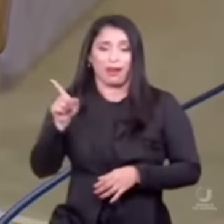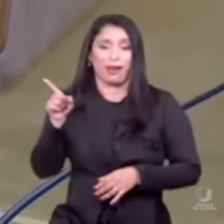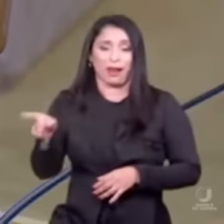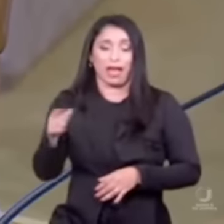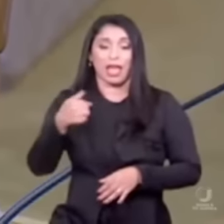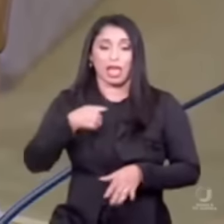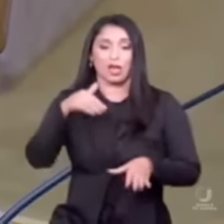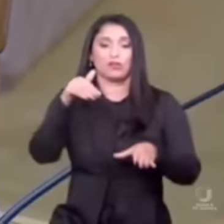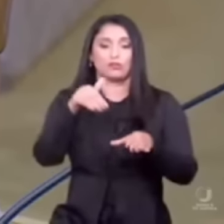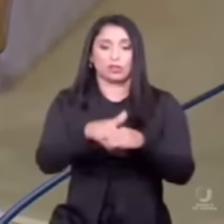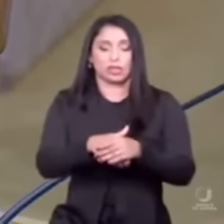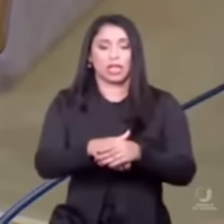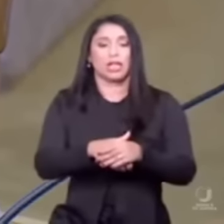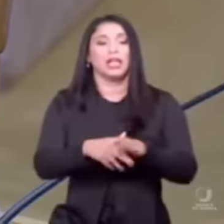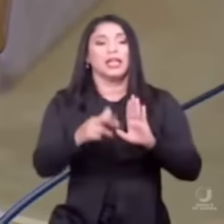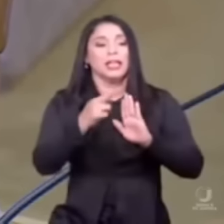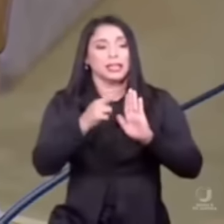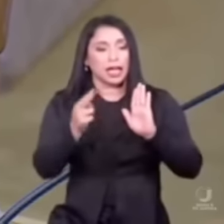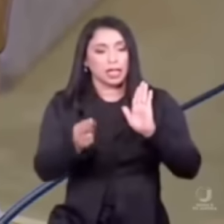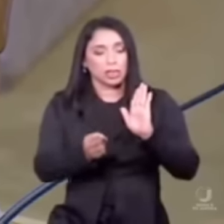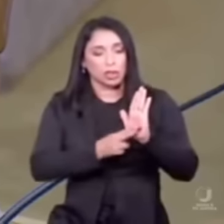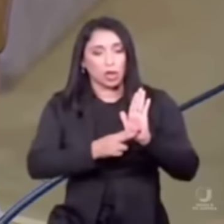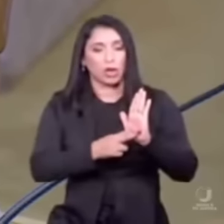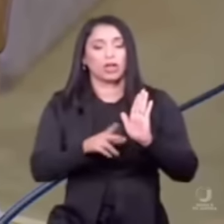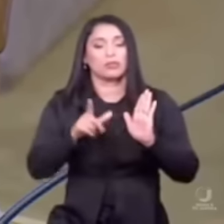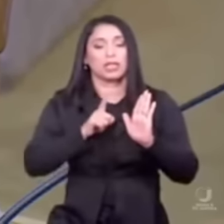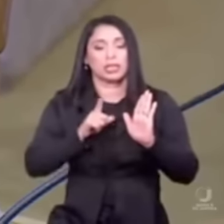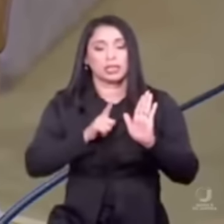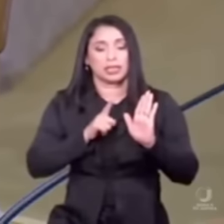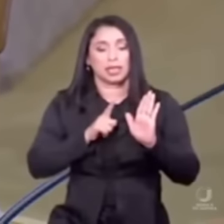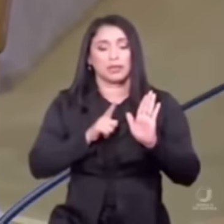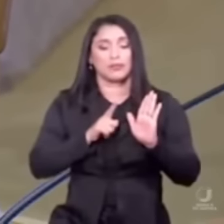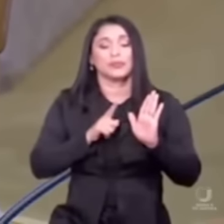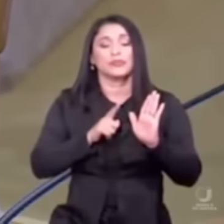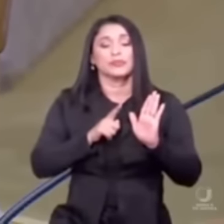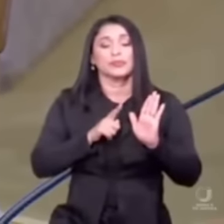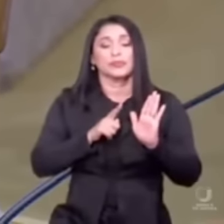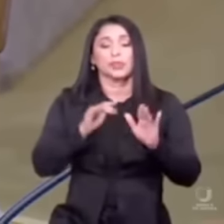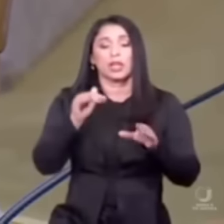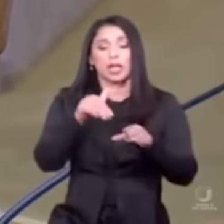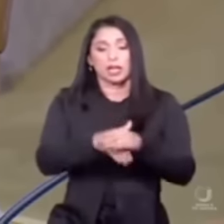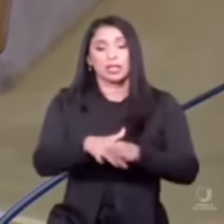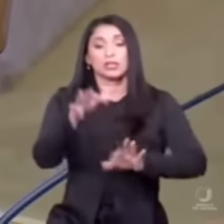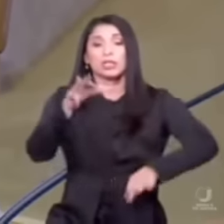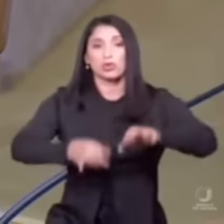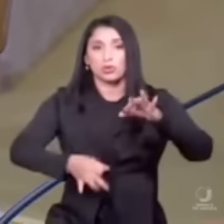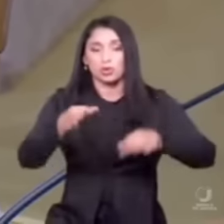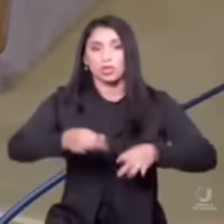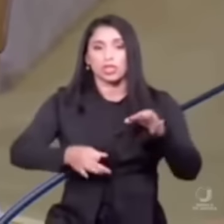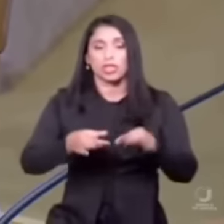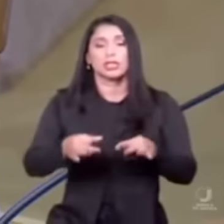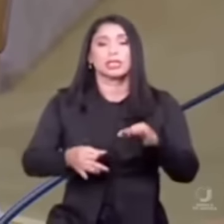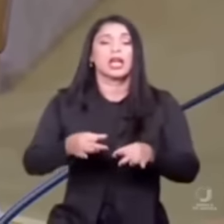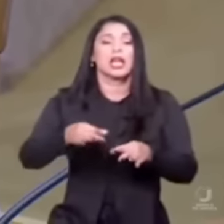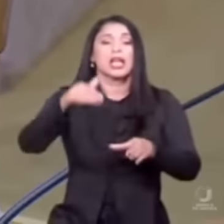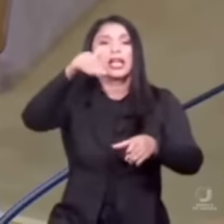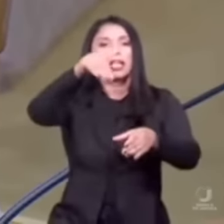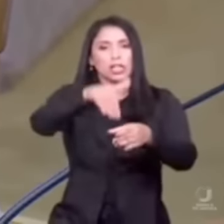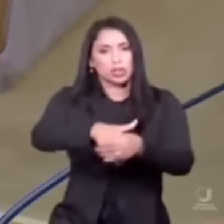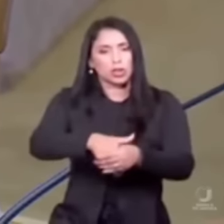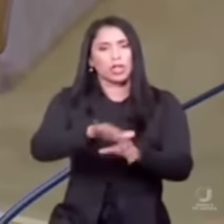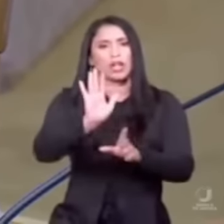Eu votei que a norma, sob a égide da qual foram considerados eleitos pela Justiça Eleitoral,